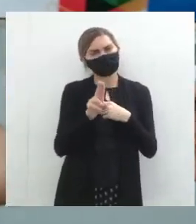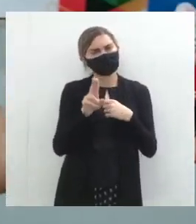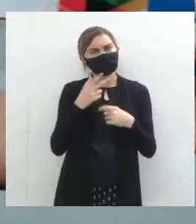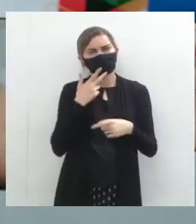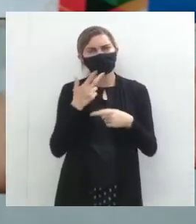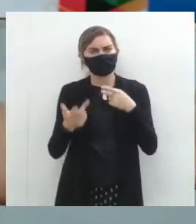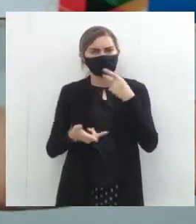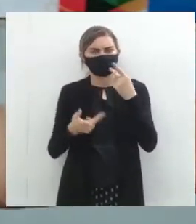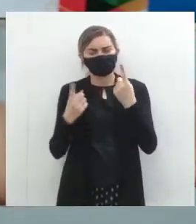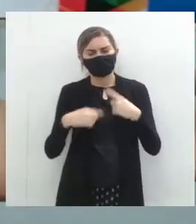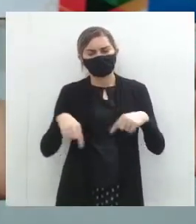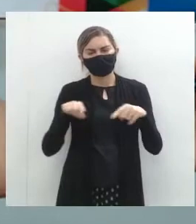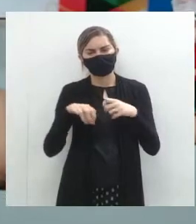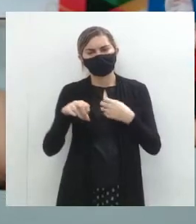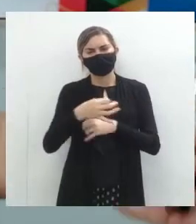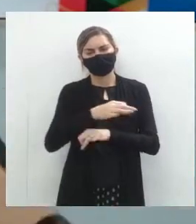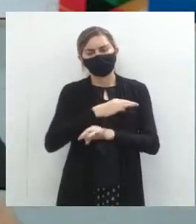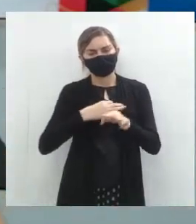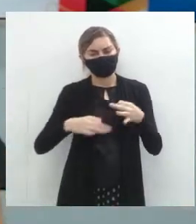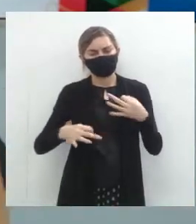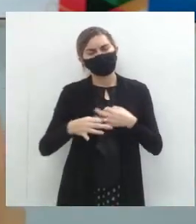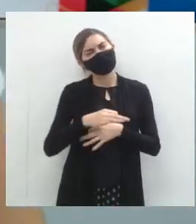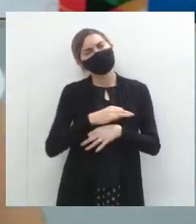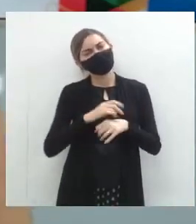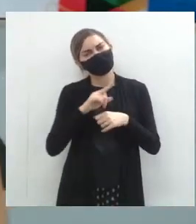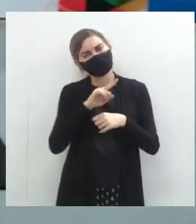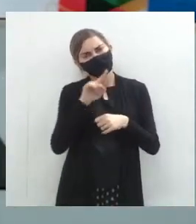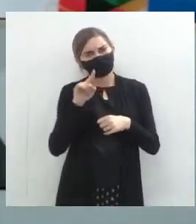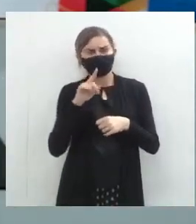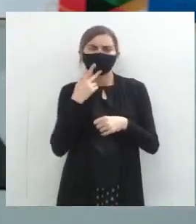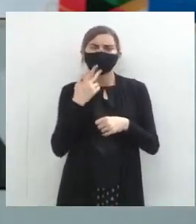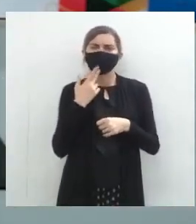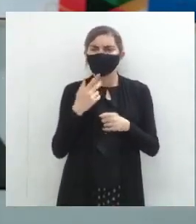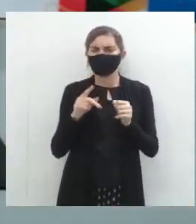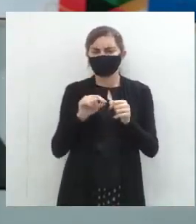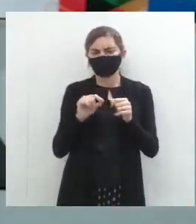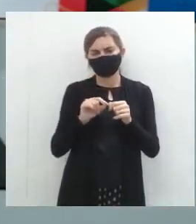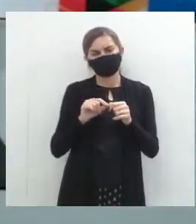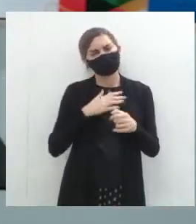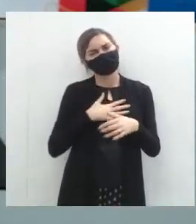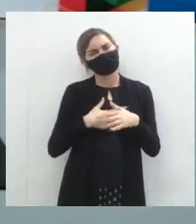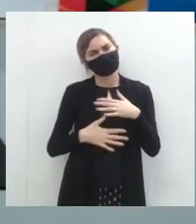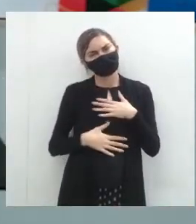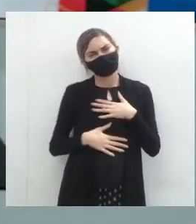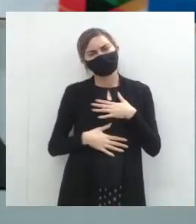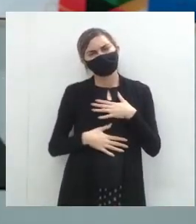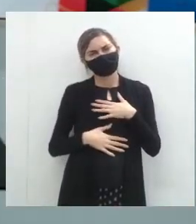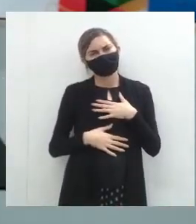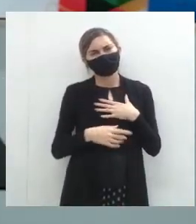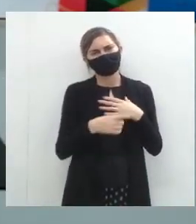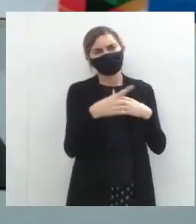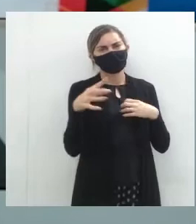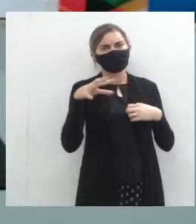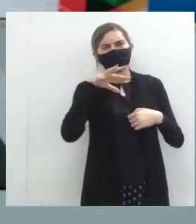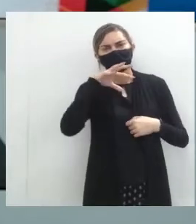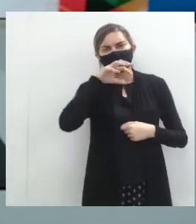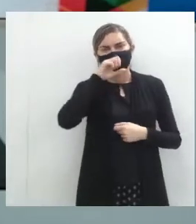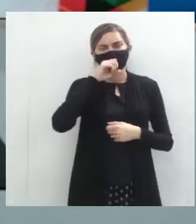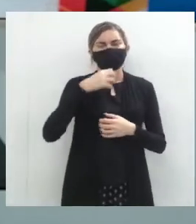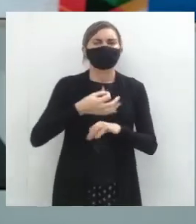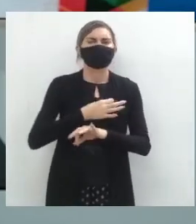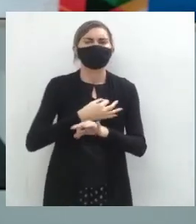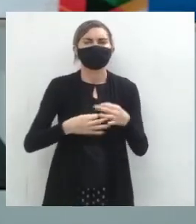falar, que é a nossa molécula energética, pronto. Esses ATPs, eles são produzidos no corpo, olha para cá, na respiração